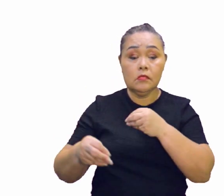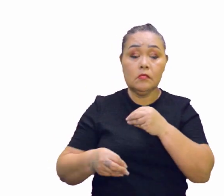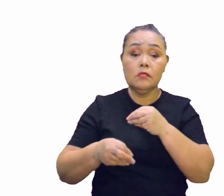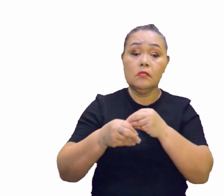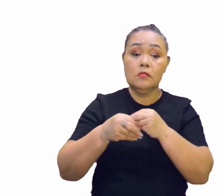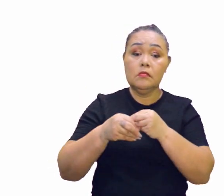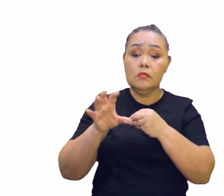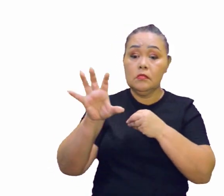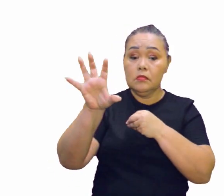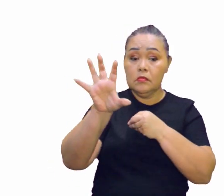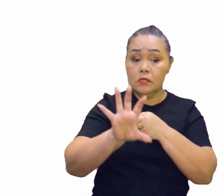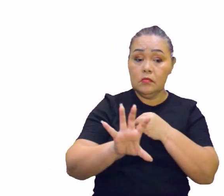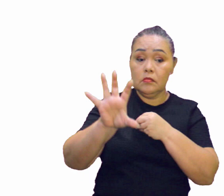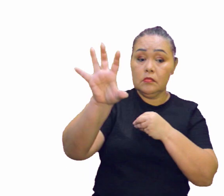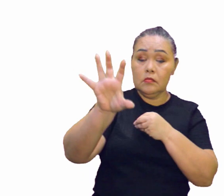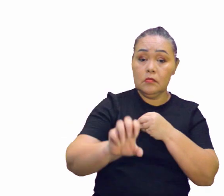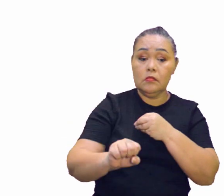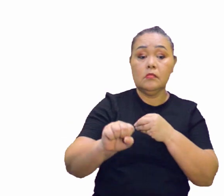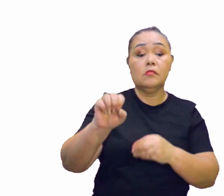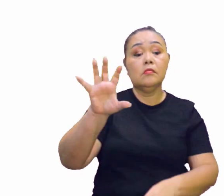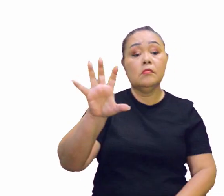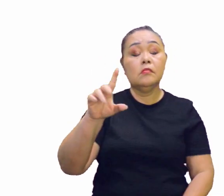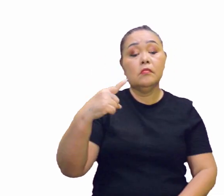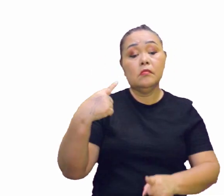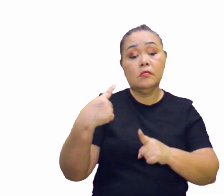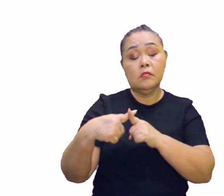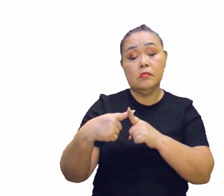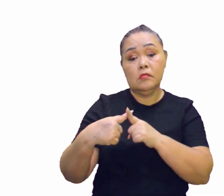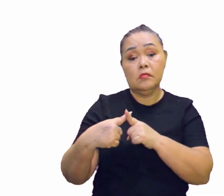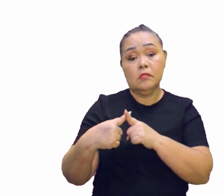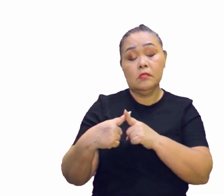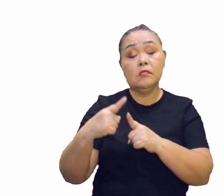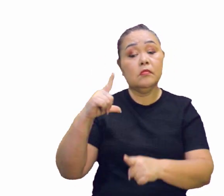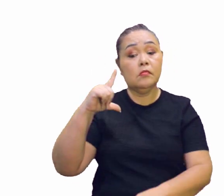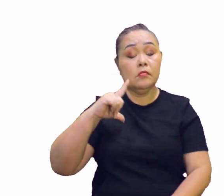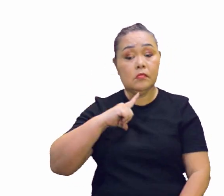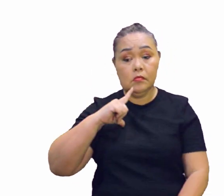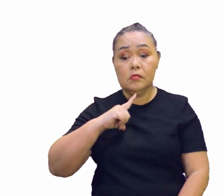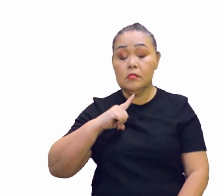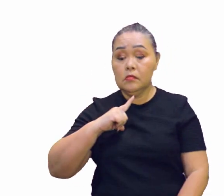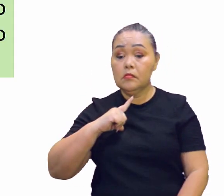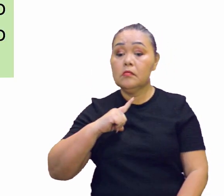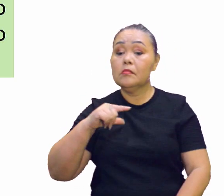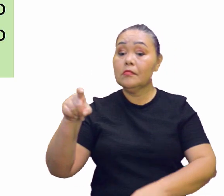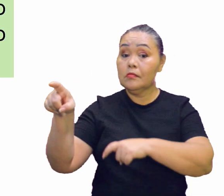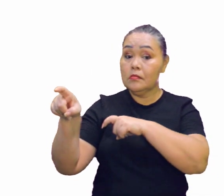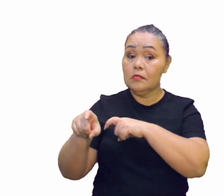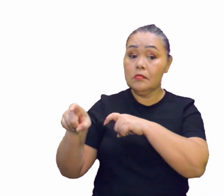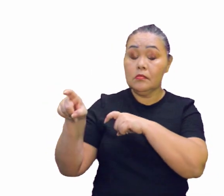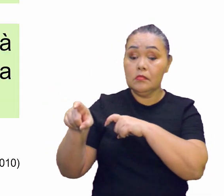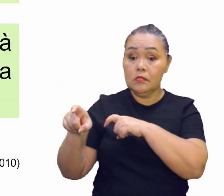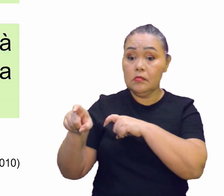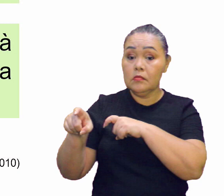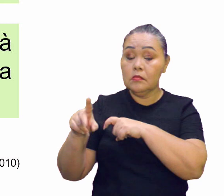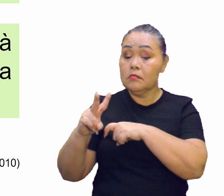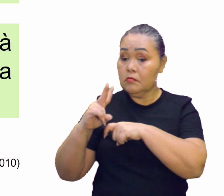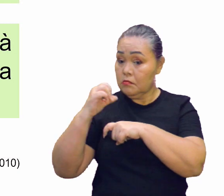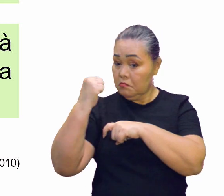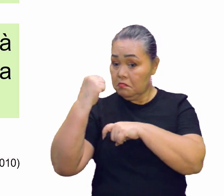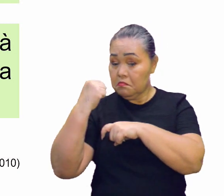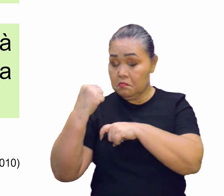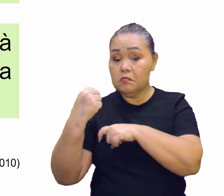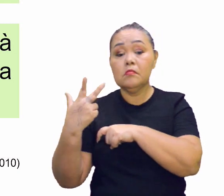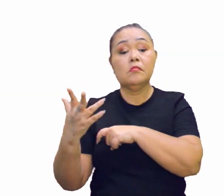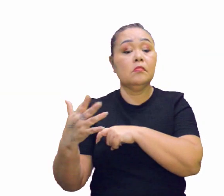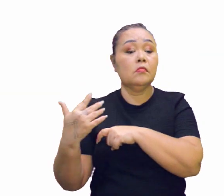integração do centro-oeste, segundo Milton Santos, por justamente ter a questão da agropecuária mais intensa, não